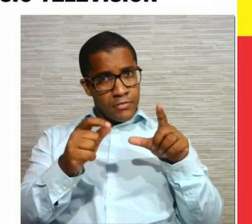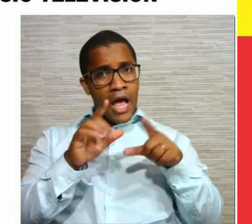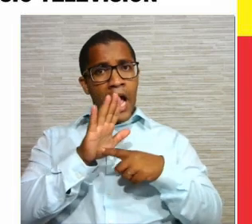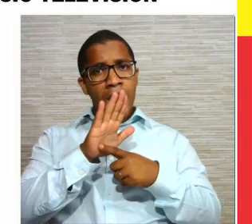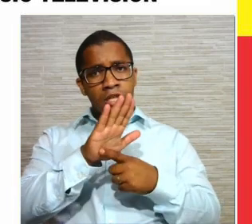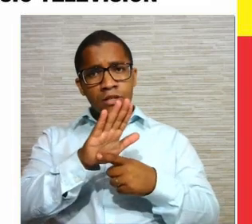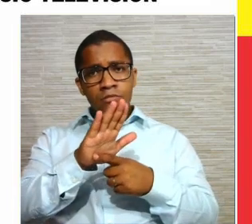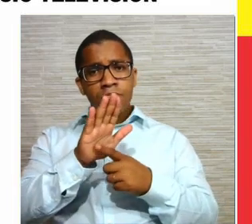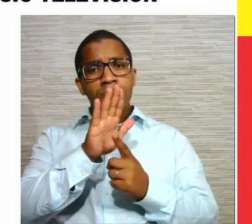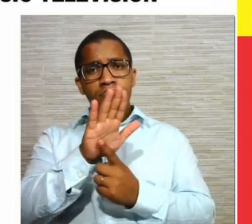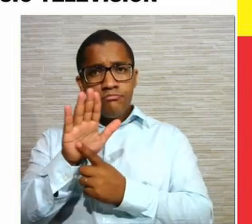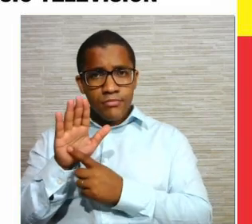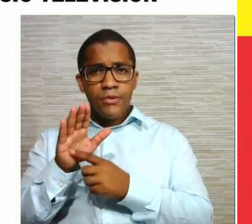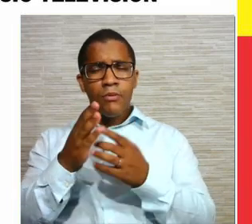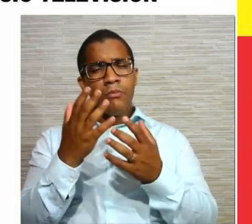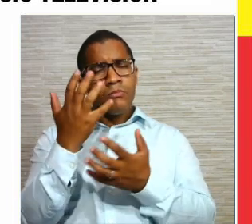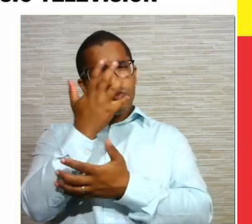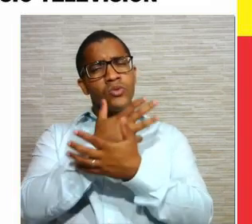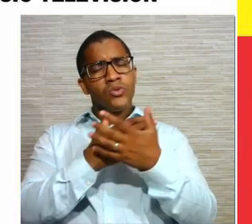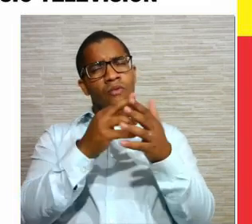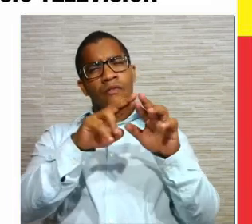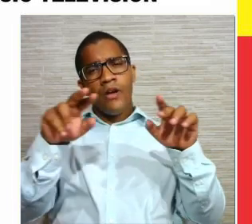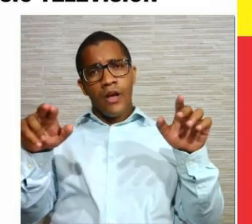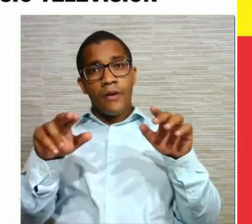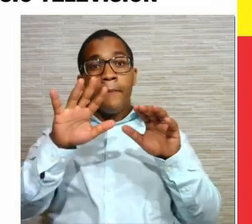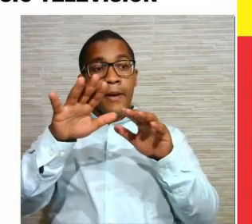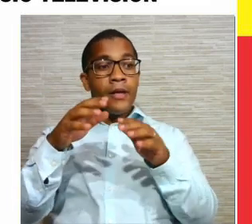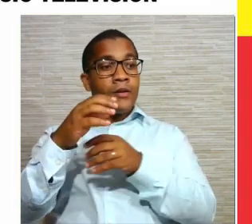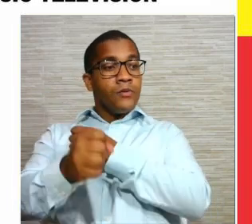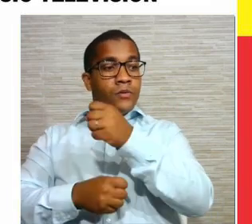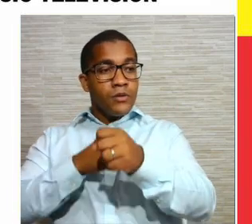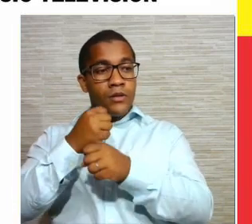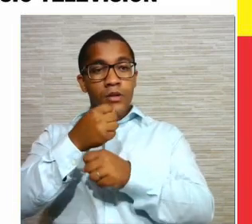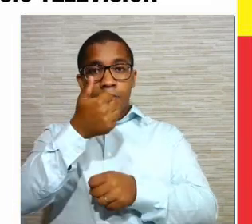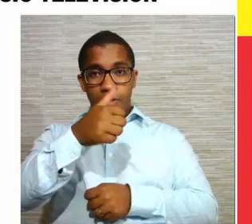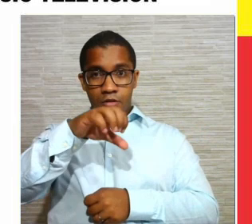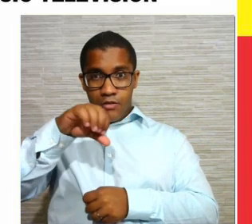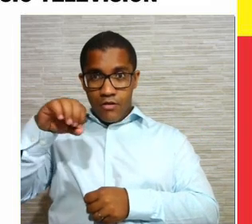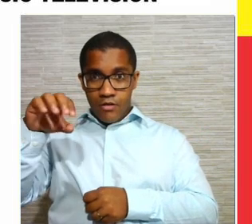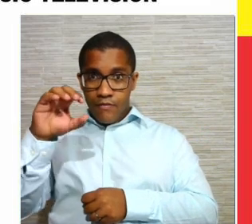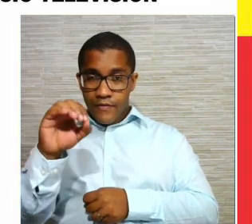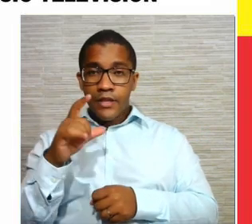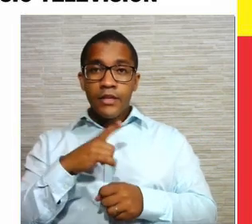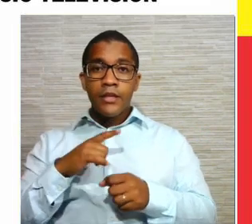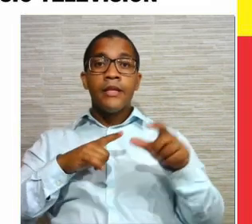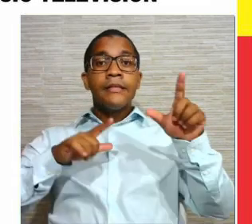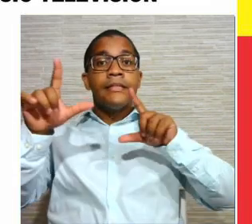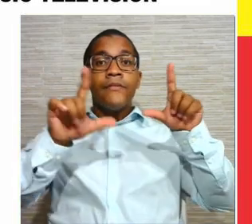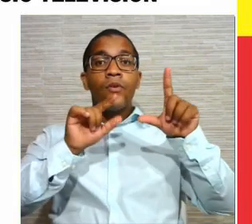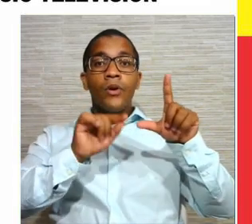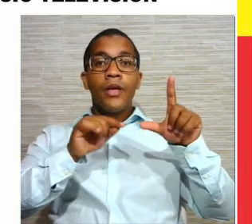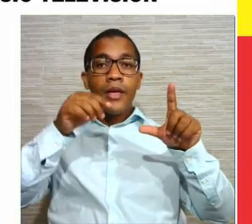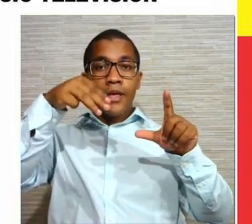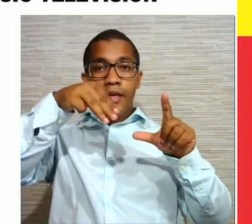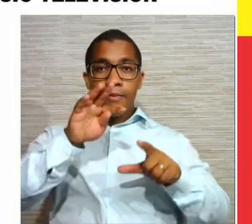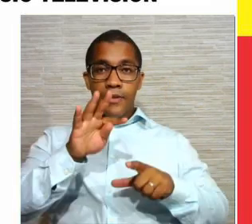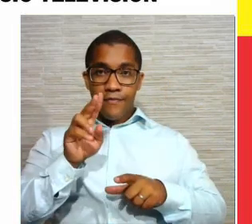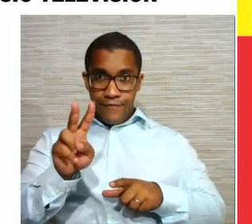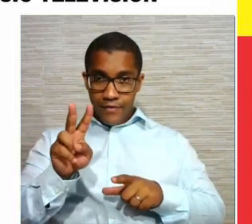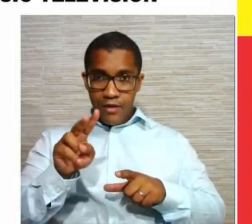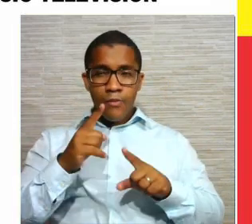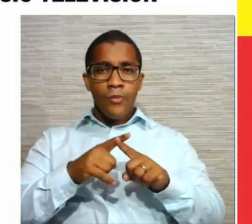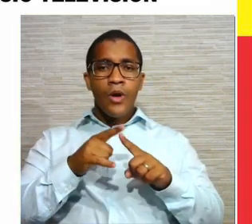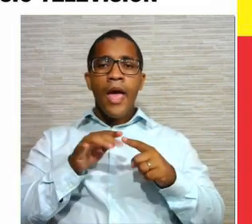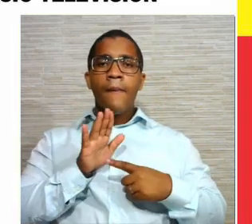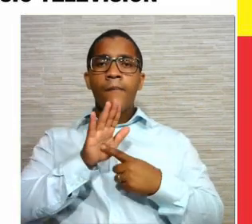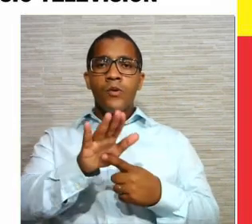no Brasil a MTV Brasil, né? Que então foi uma emissora que oferecia a oportunidade de divulgação de bandas que estavam em início